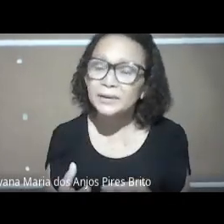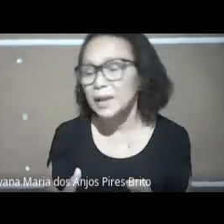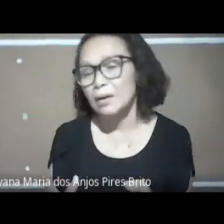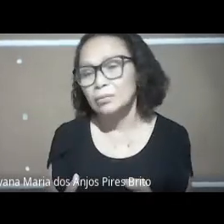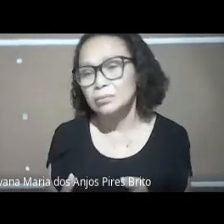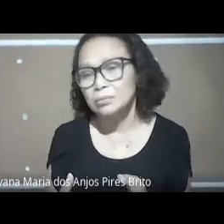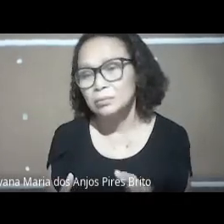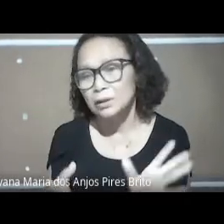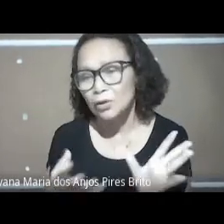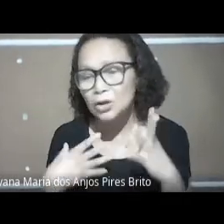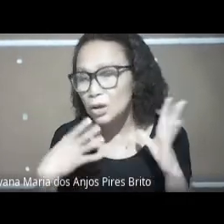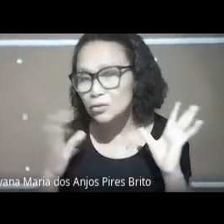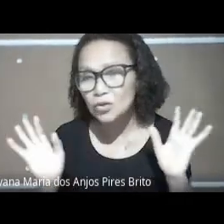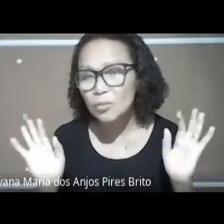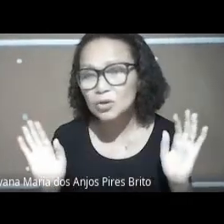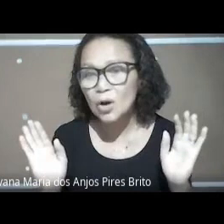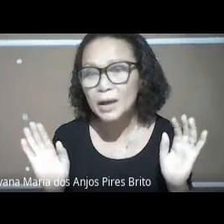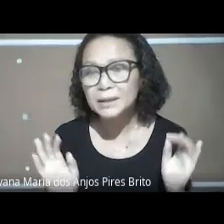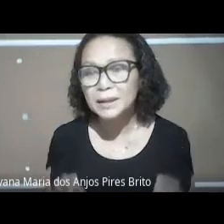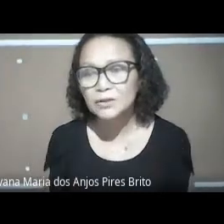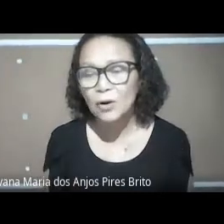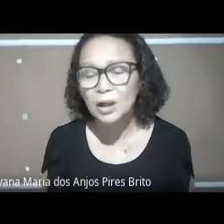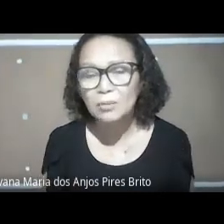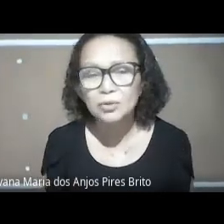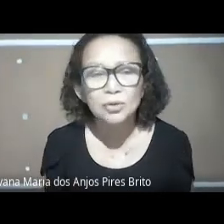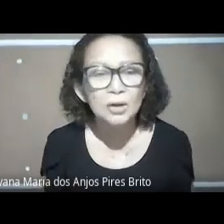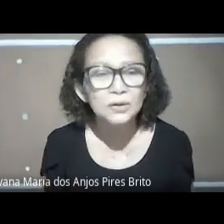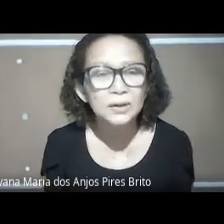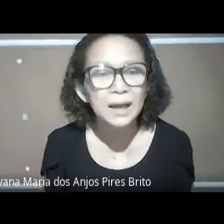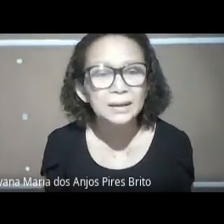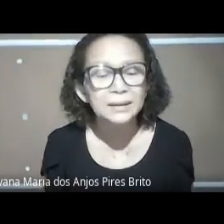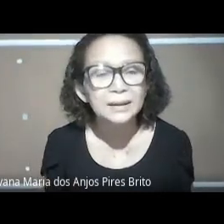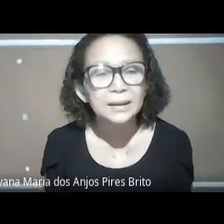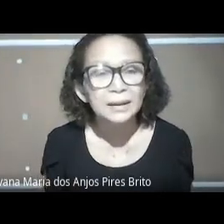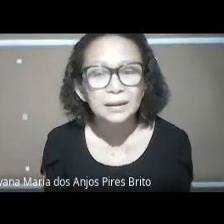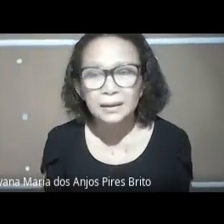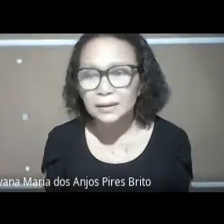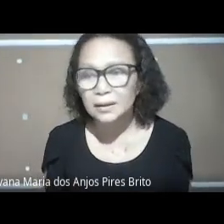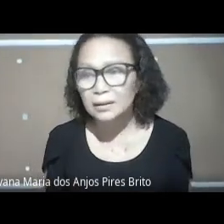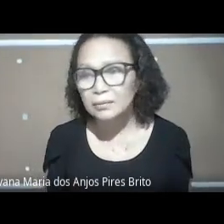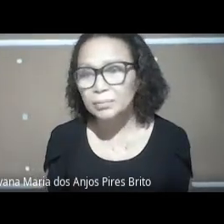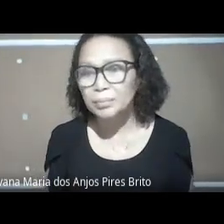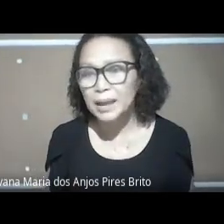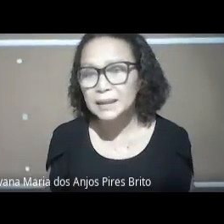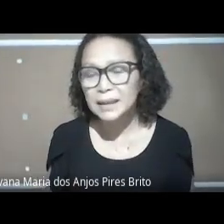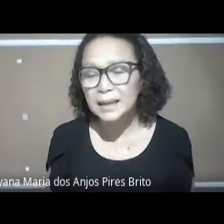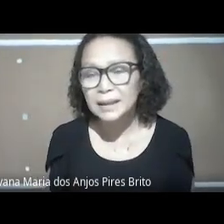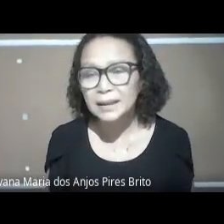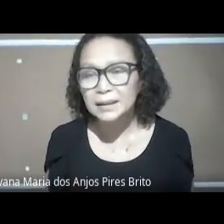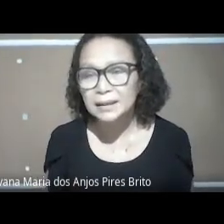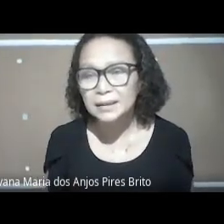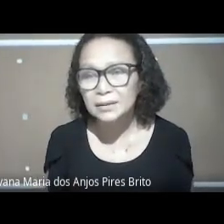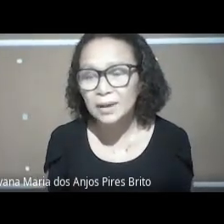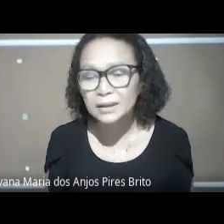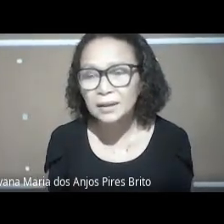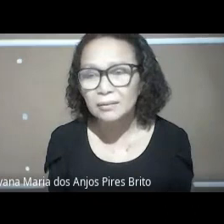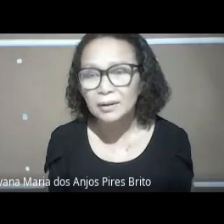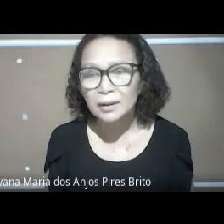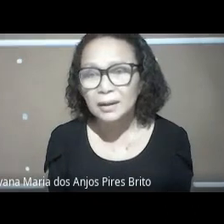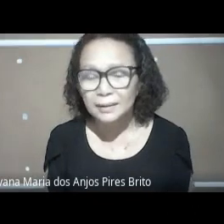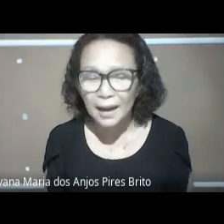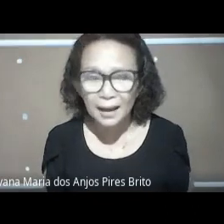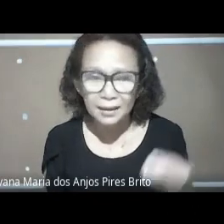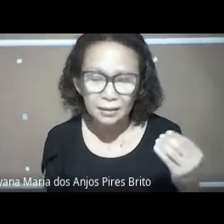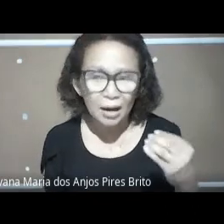lhe dar um sinal. Não somos nós que escolhemos os nossos sinais. Então, pense nessa